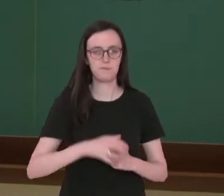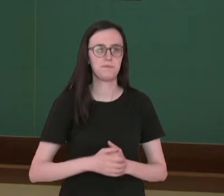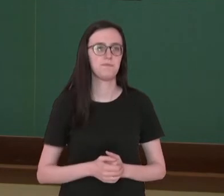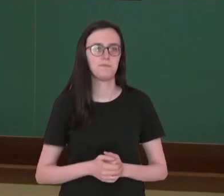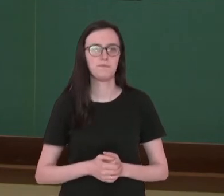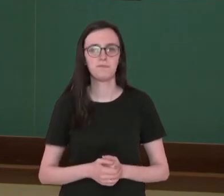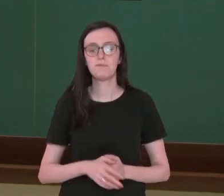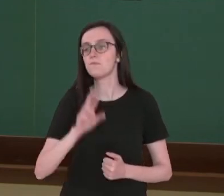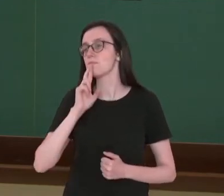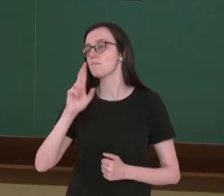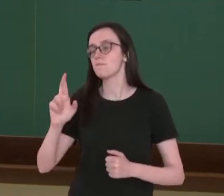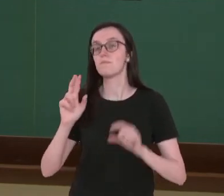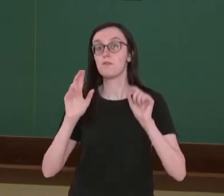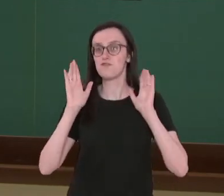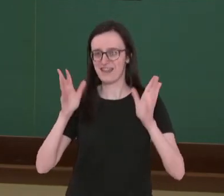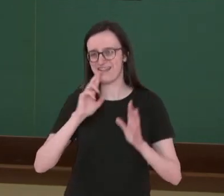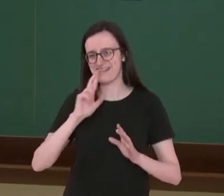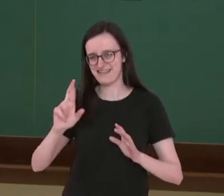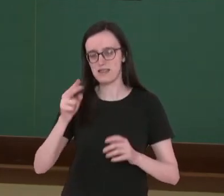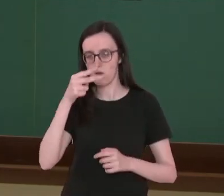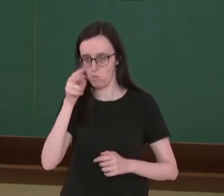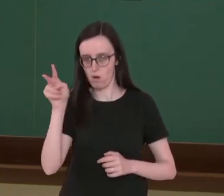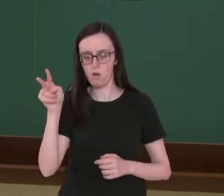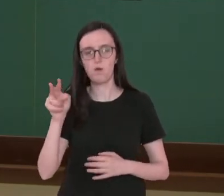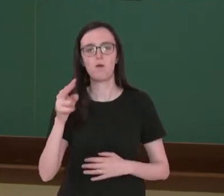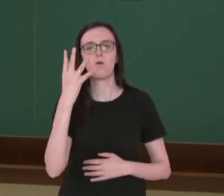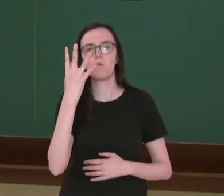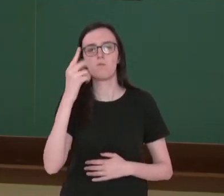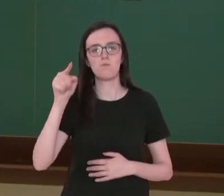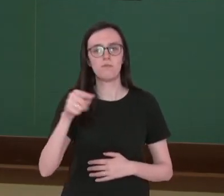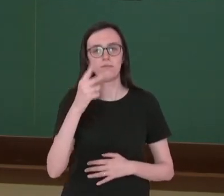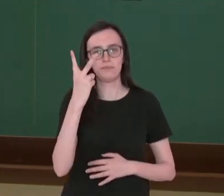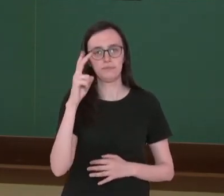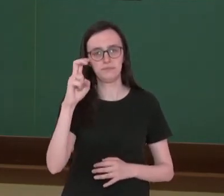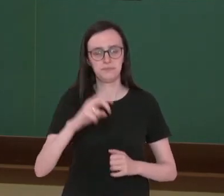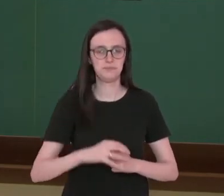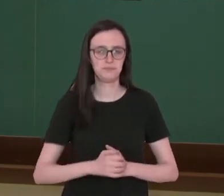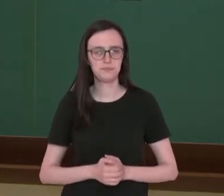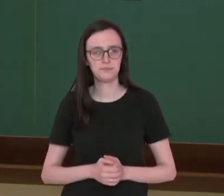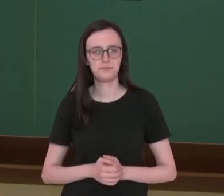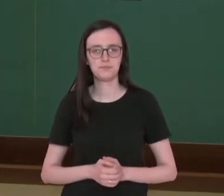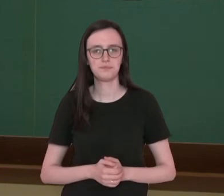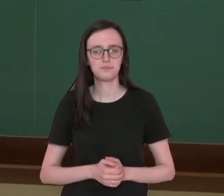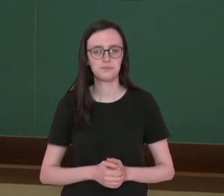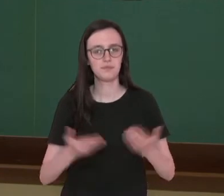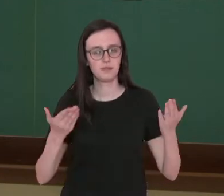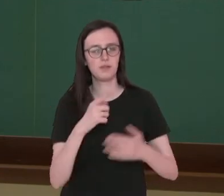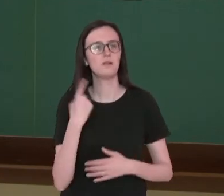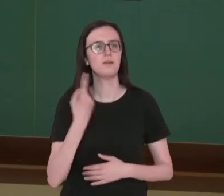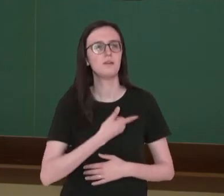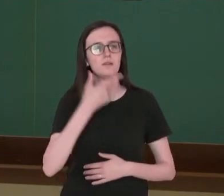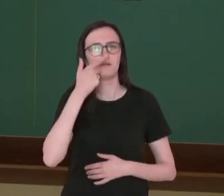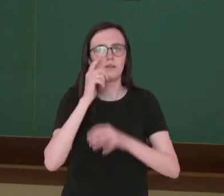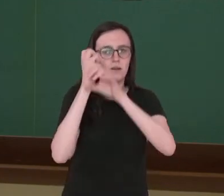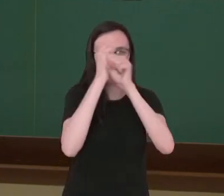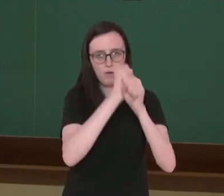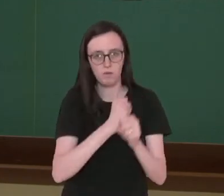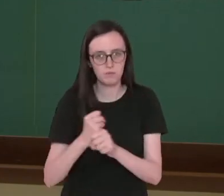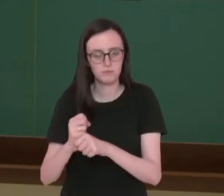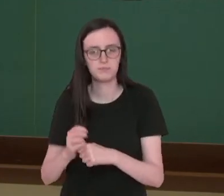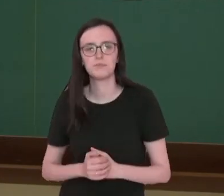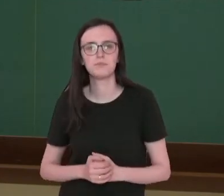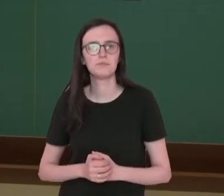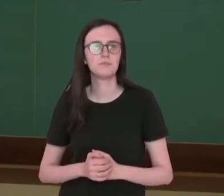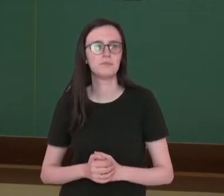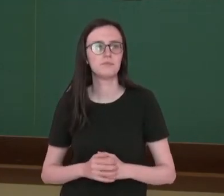3,75. Obtive, então, portanto, igual a 4,25. Agora, vamos fazer as continhas aqui. Como